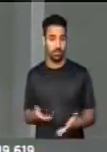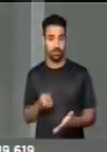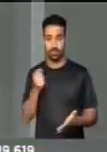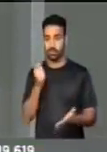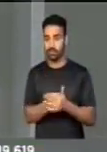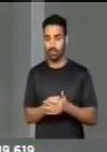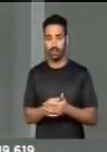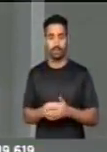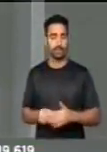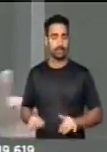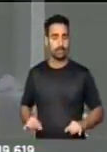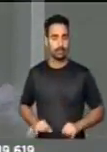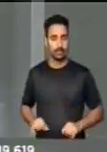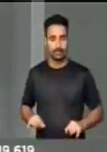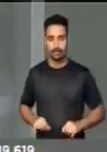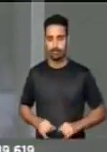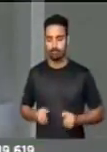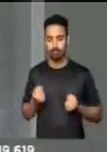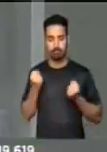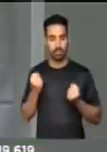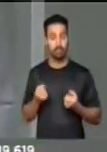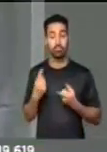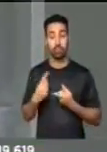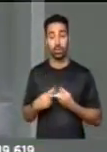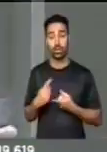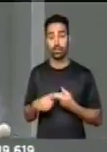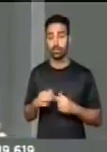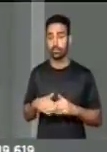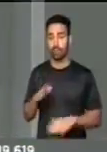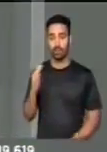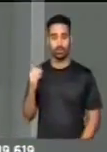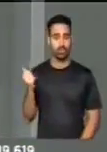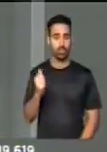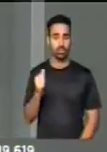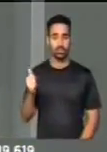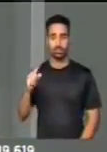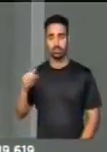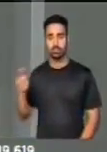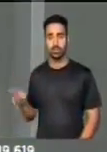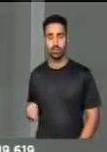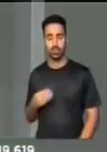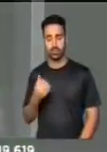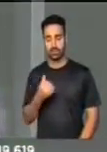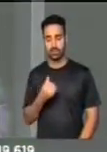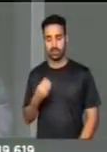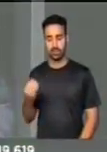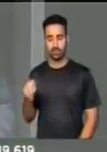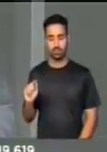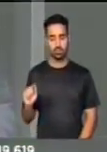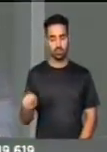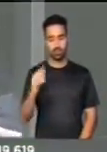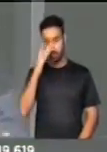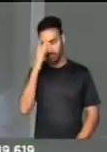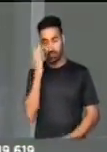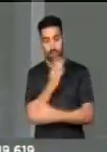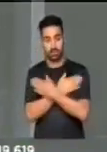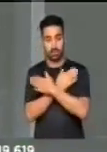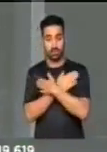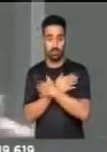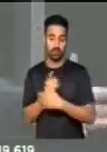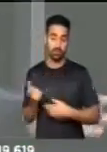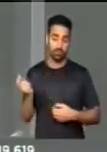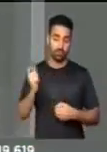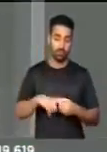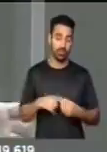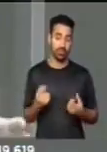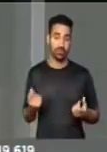um preço tão caro de um exército de mais de 11 milhões e 600 mil desempregados, de um retorno da inflação e da carestia